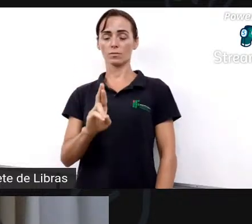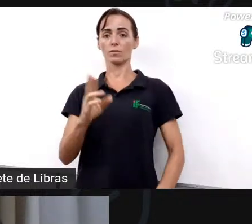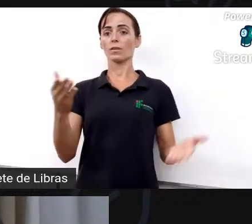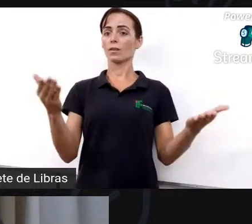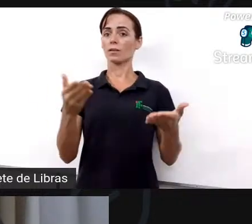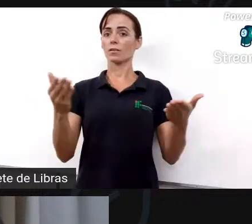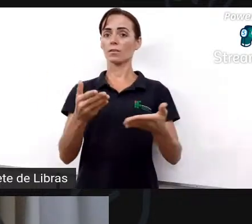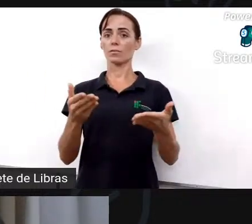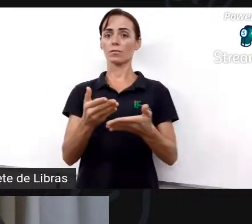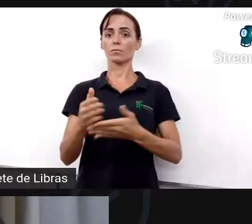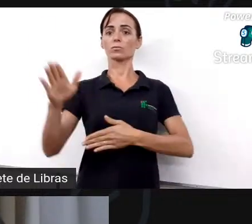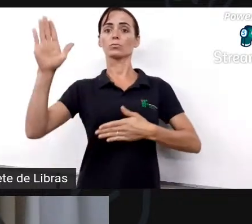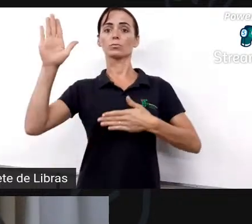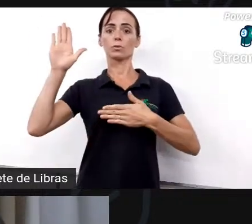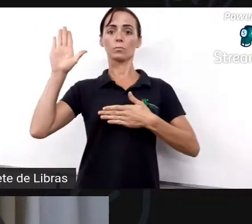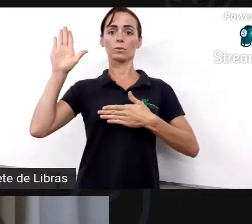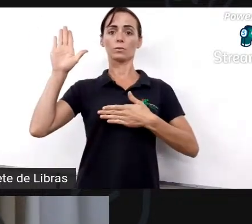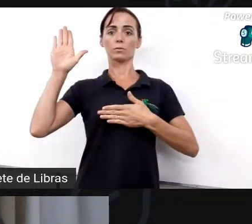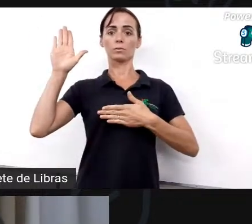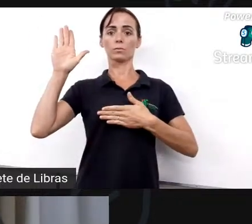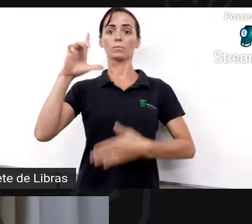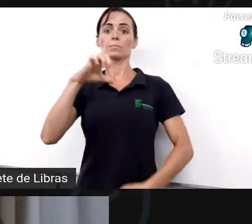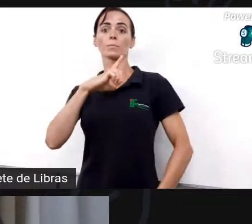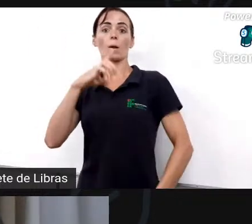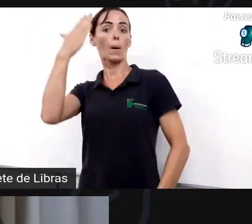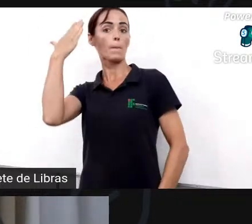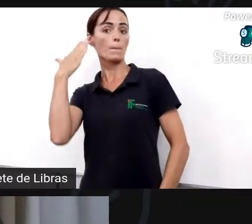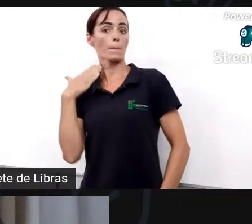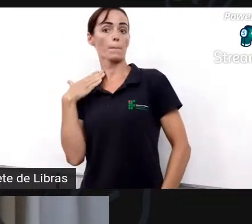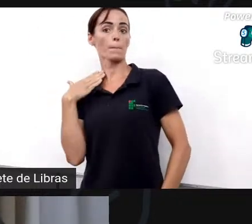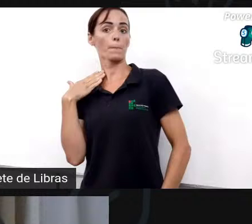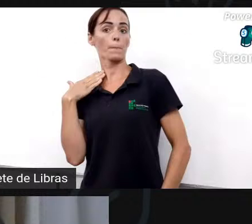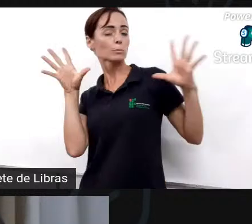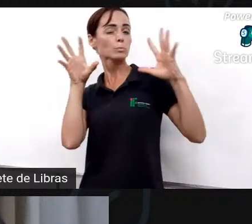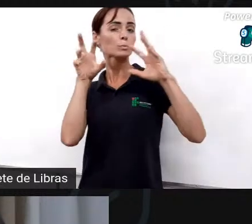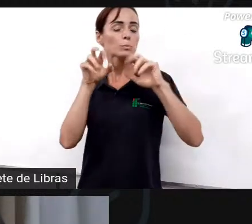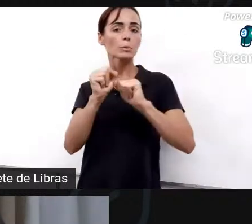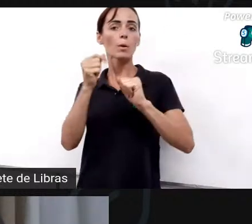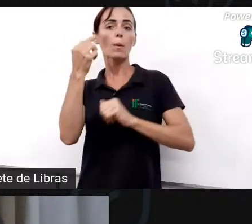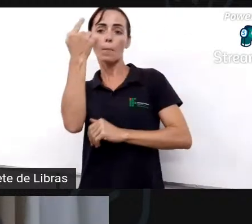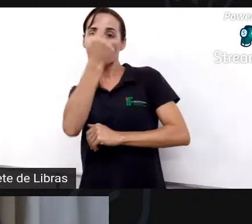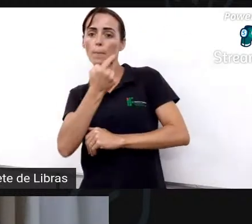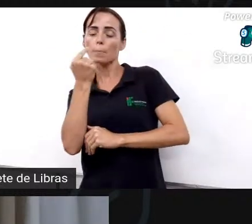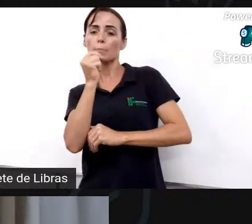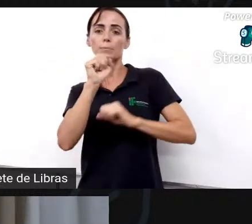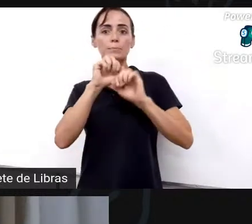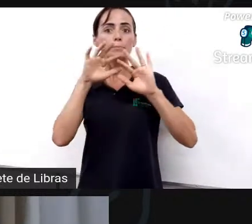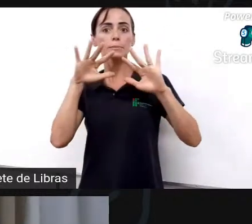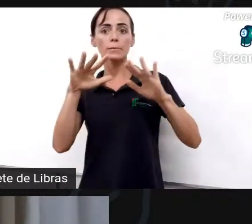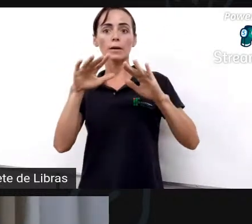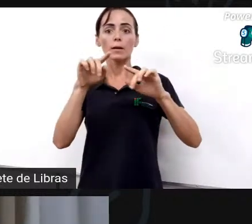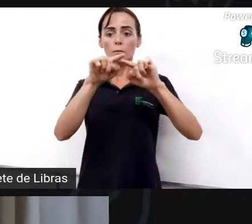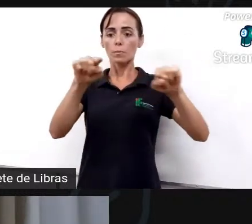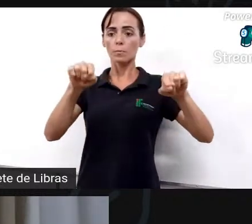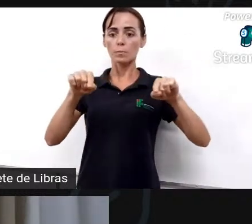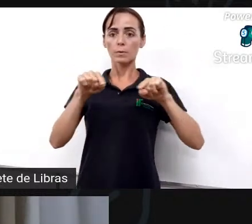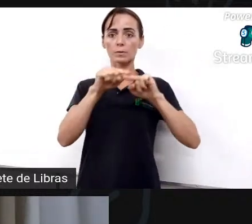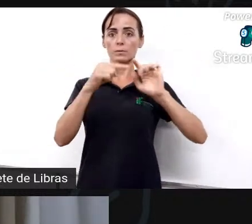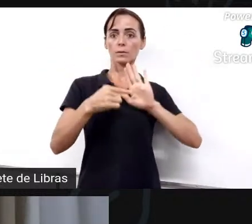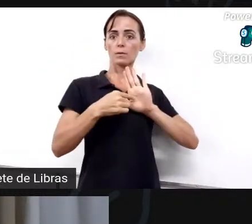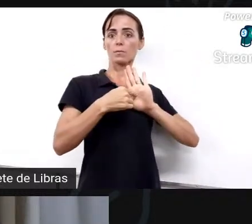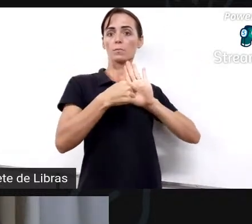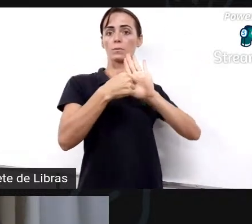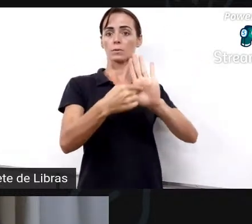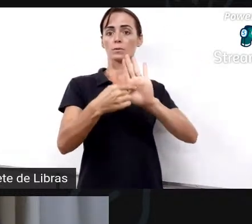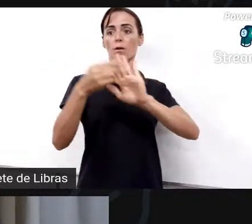nosso juramento. Tenho cabelos escuros, pele clara e estou em uma sala onde se apresenta um fundo marrom